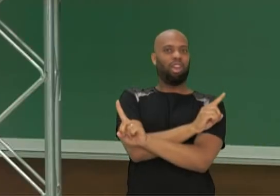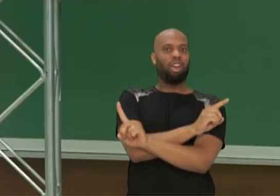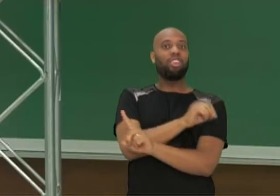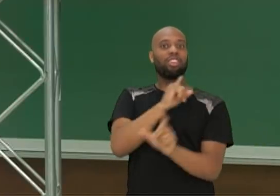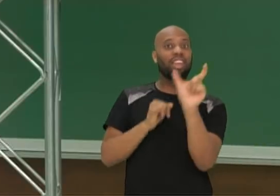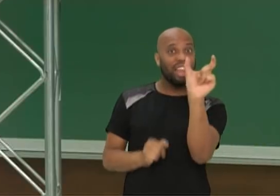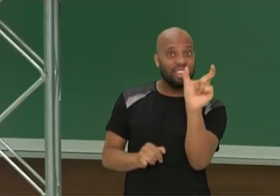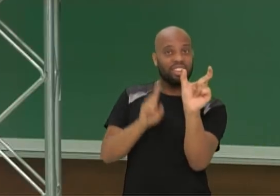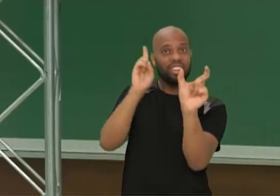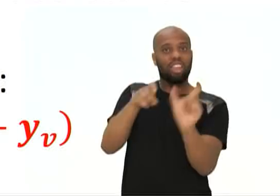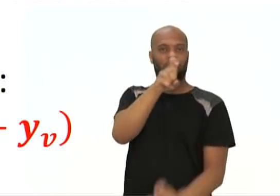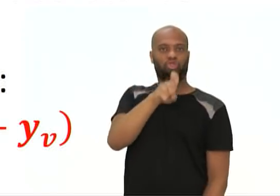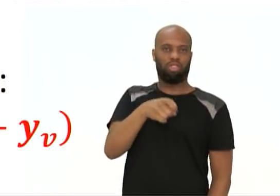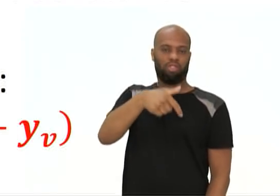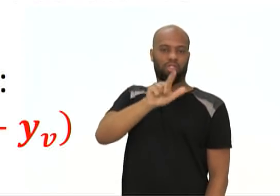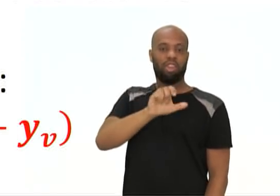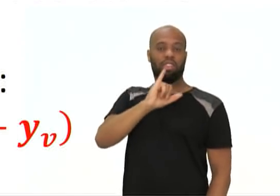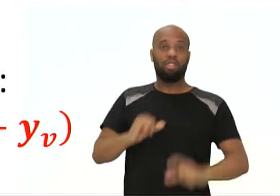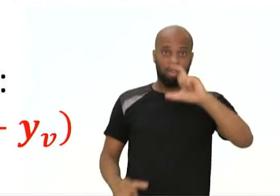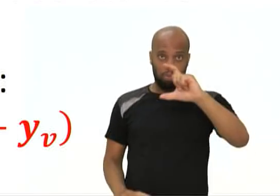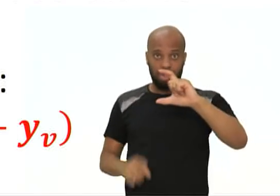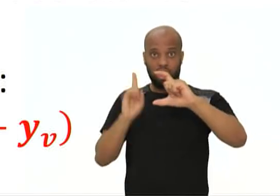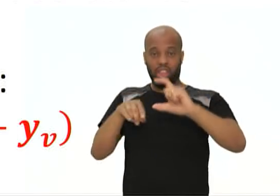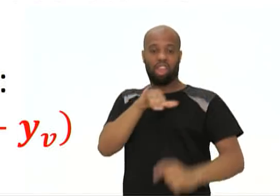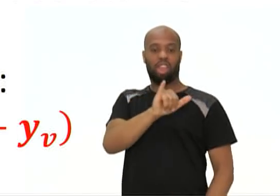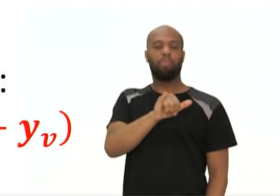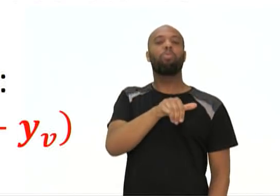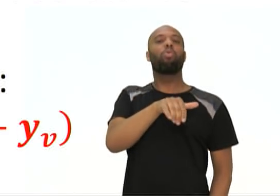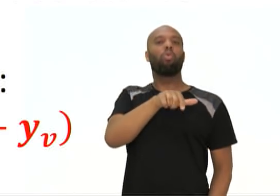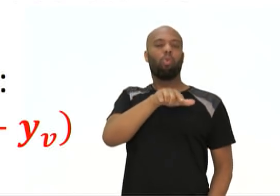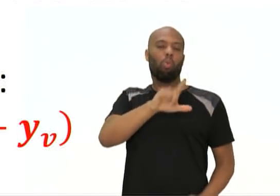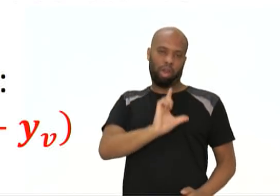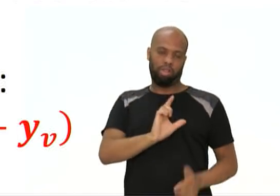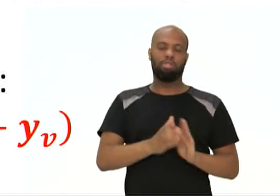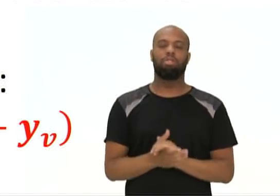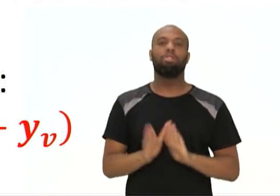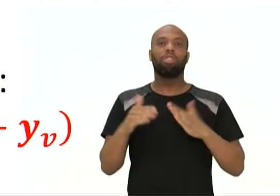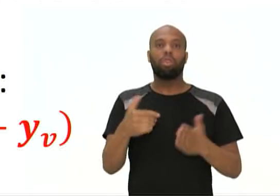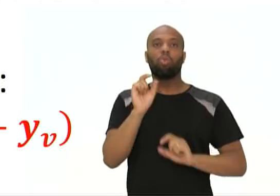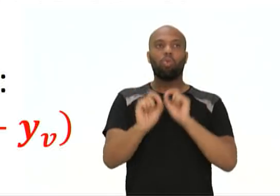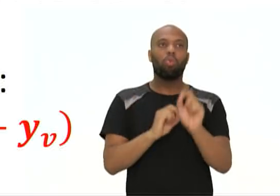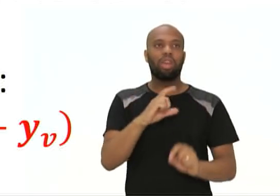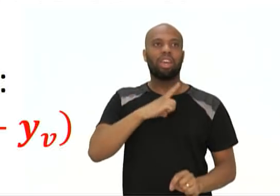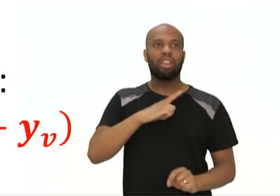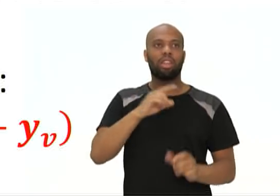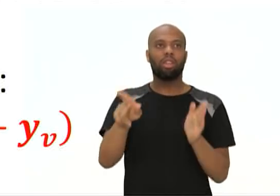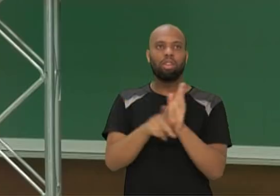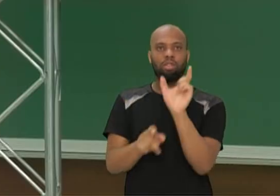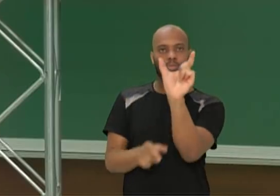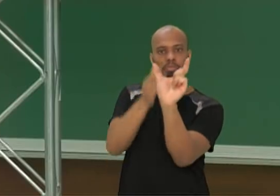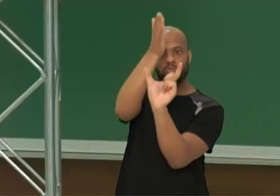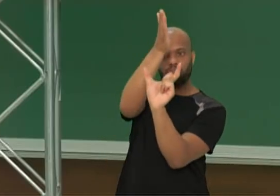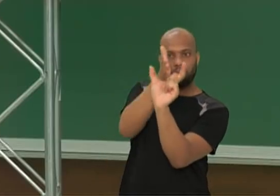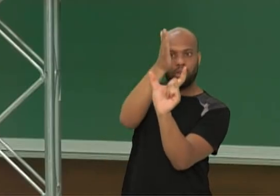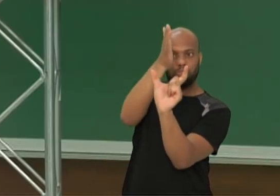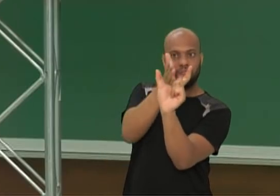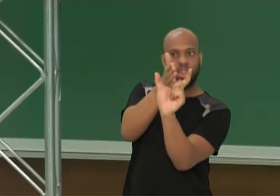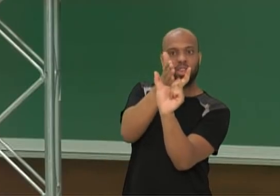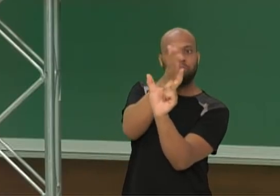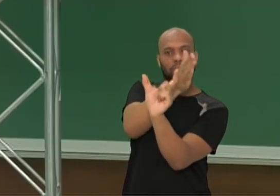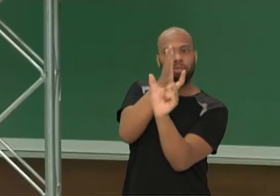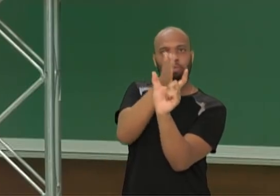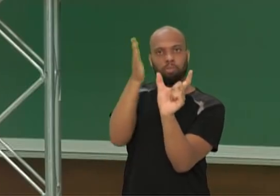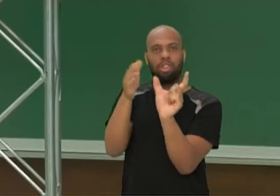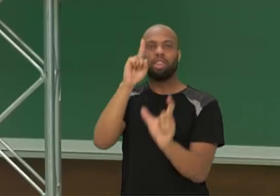nós temos a figura, né? Aonde aqui, ó, o eixo de simetria. Aonde está o eixo de simetria? Aqui,